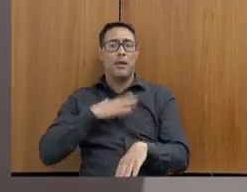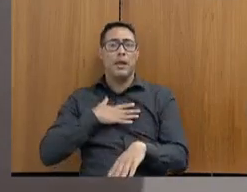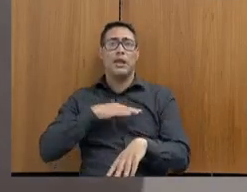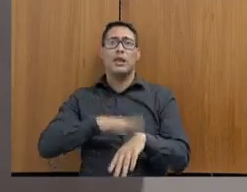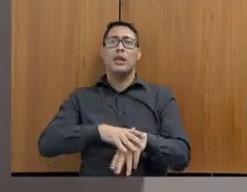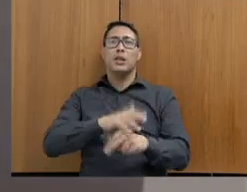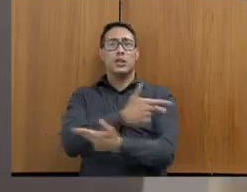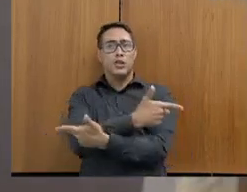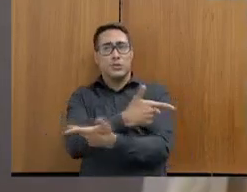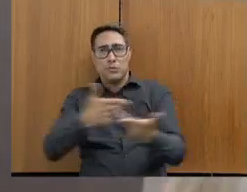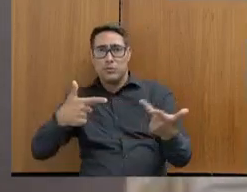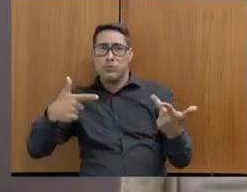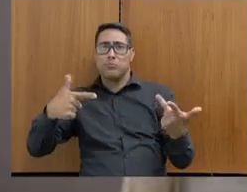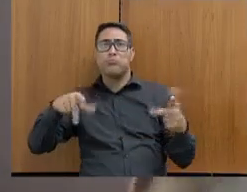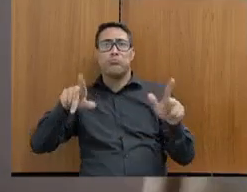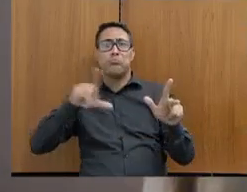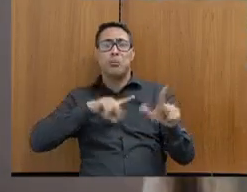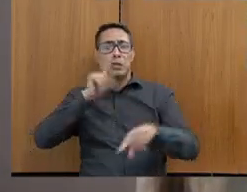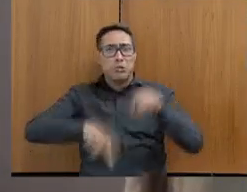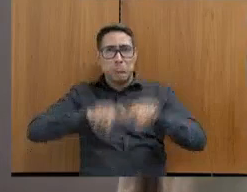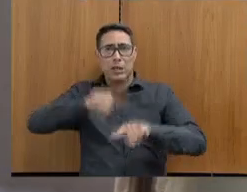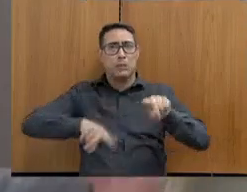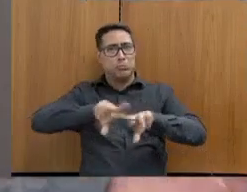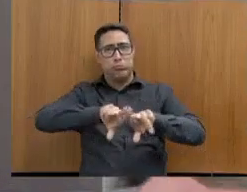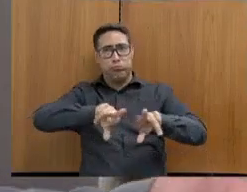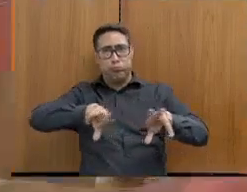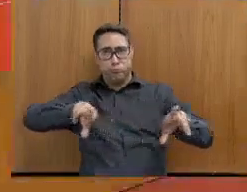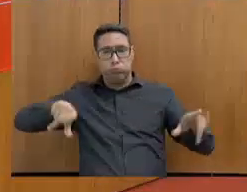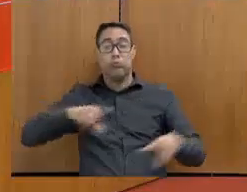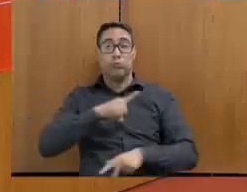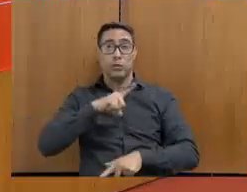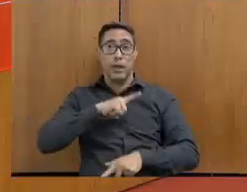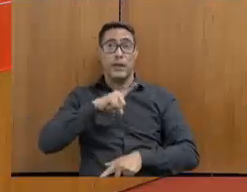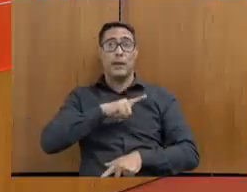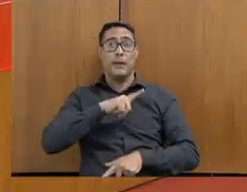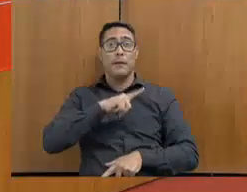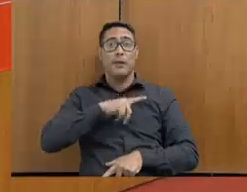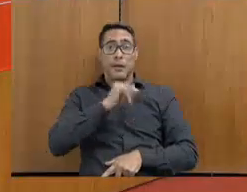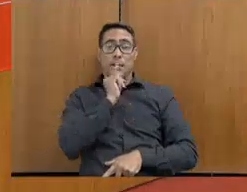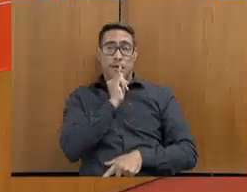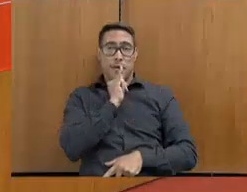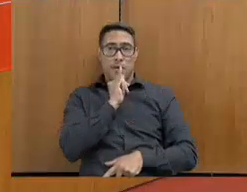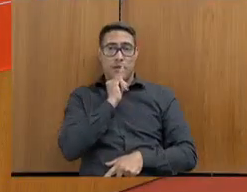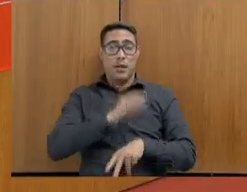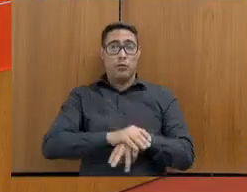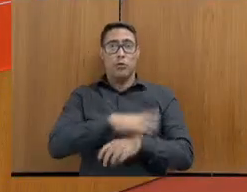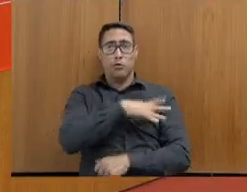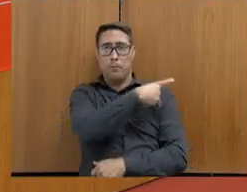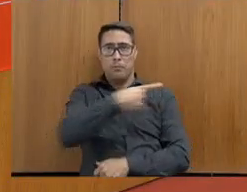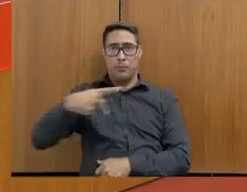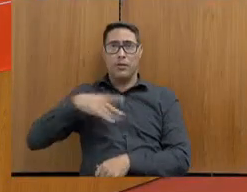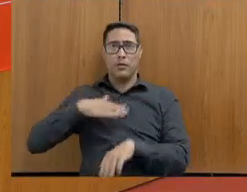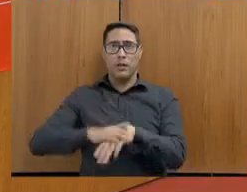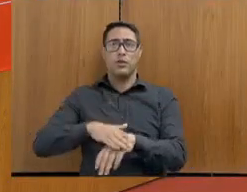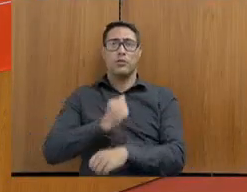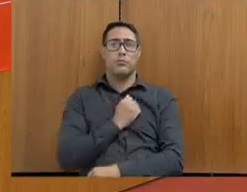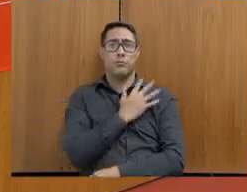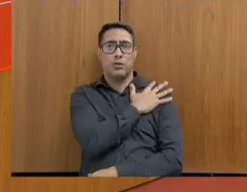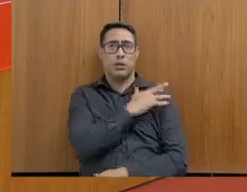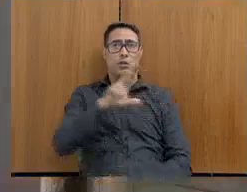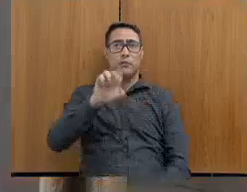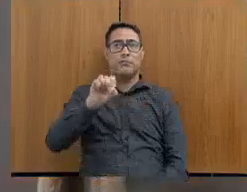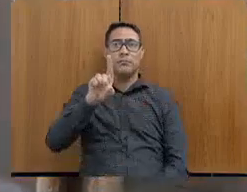como também equipamentos né aqui o próprio deputado nosso Presidente né da comissão Sargento Rodrigues já há vários